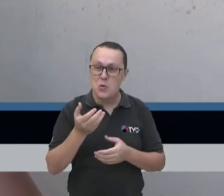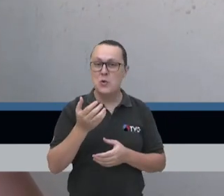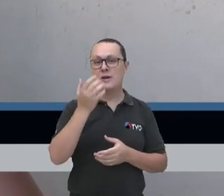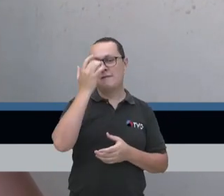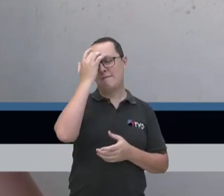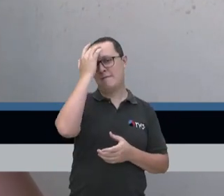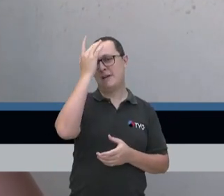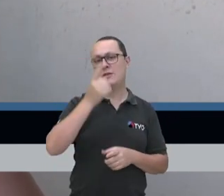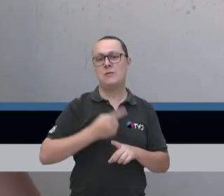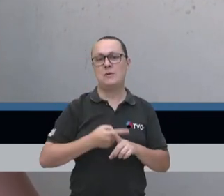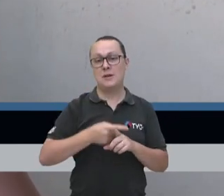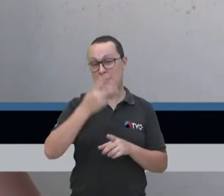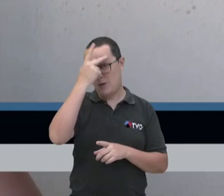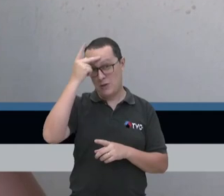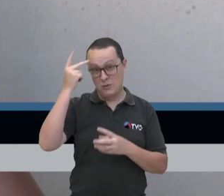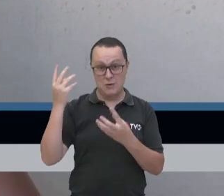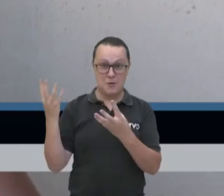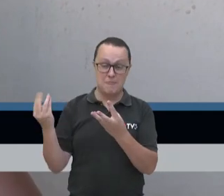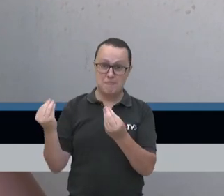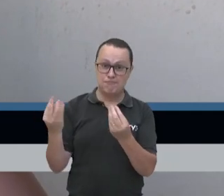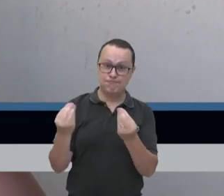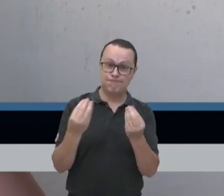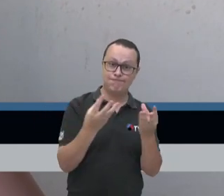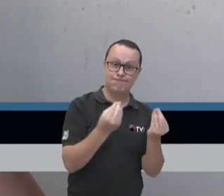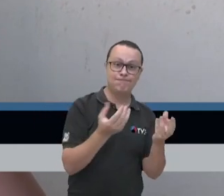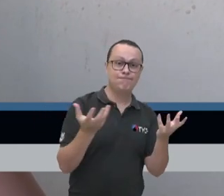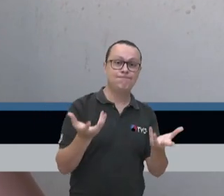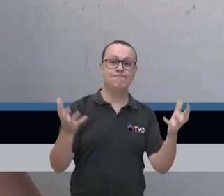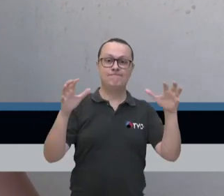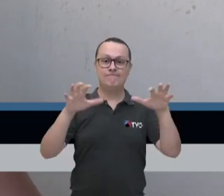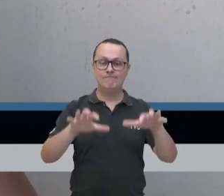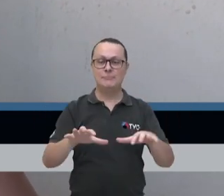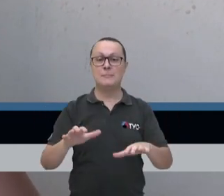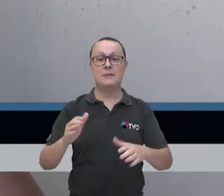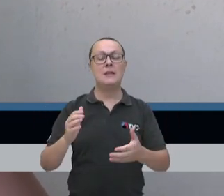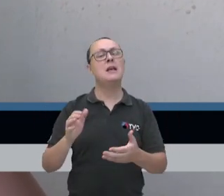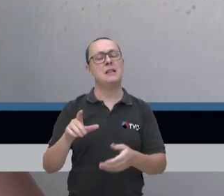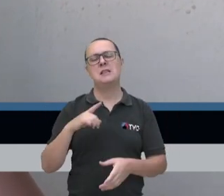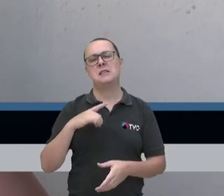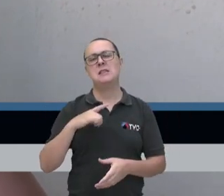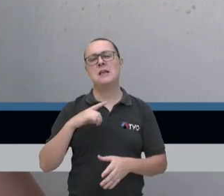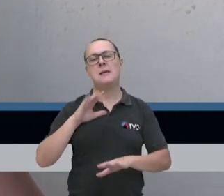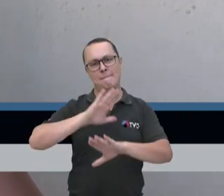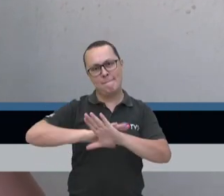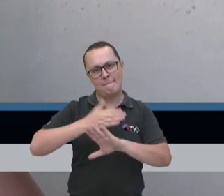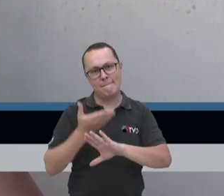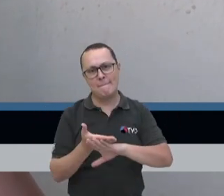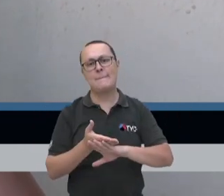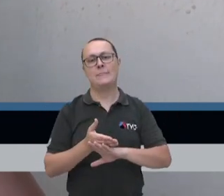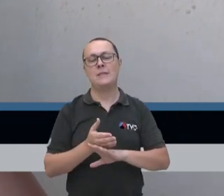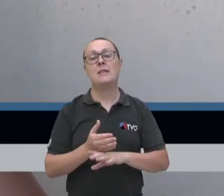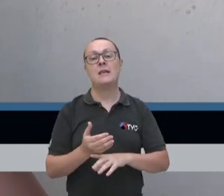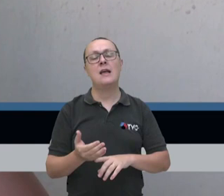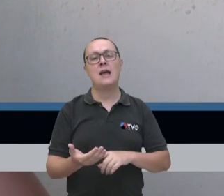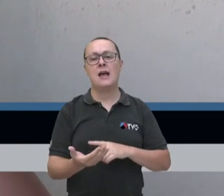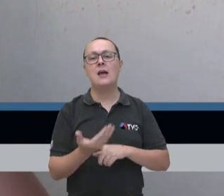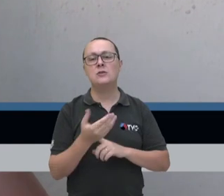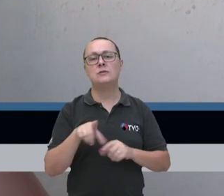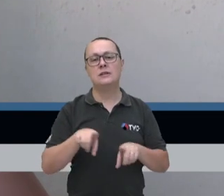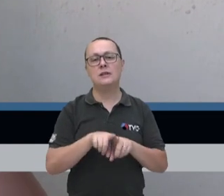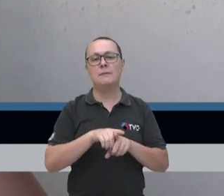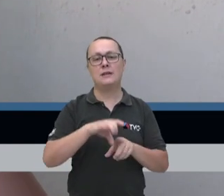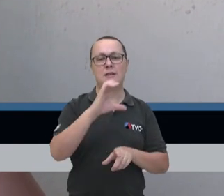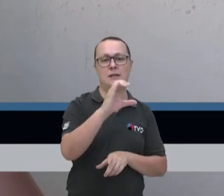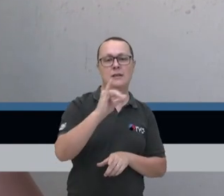tem mais pessoas que entendem, por causa da inclusão. Então, tem aqueles intérpretes, hoje em dia tem na prefeitura o auxílio